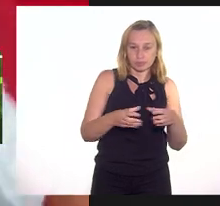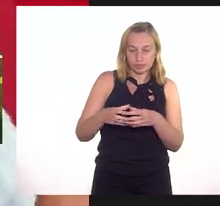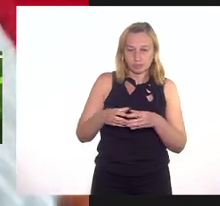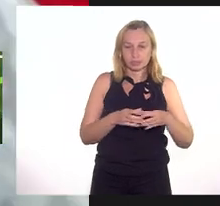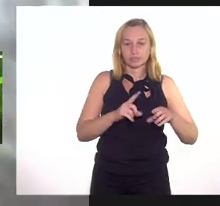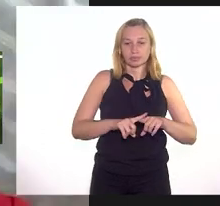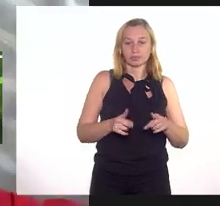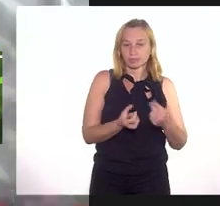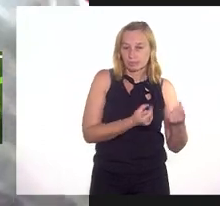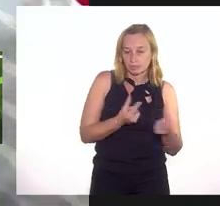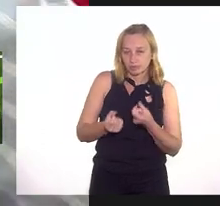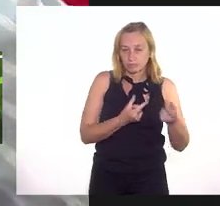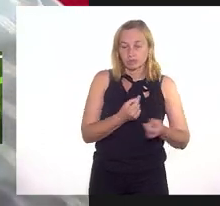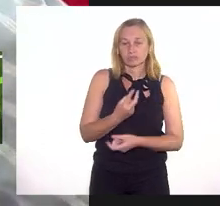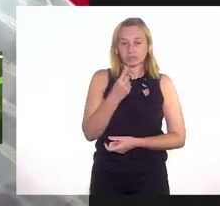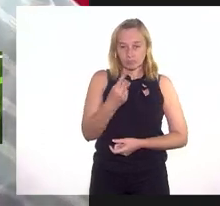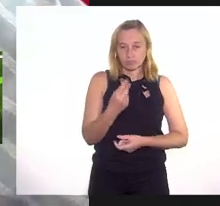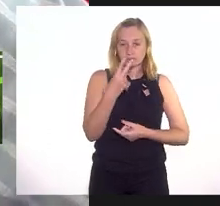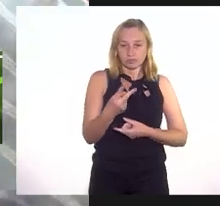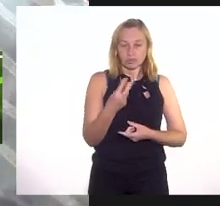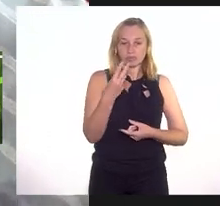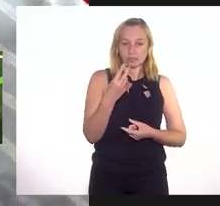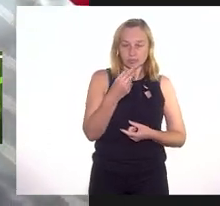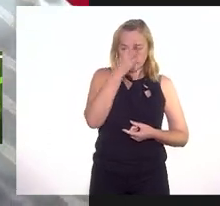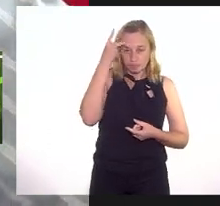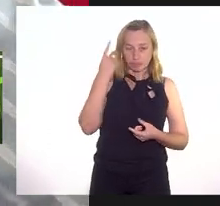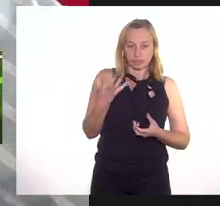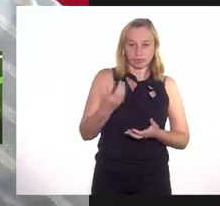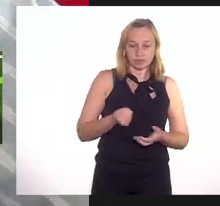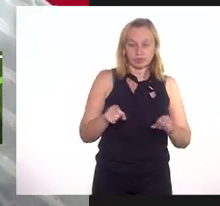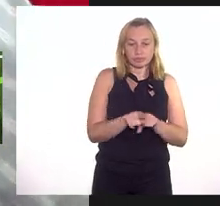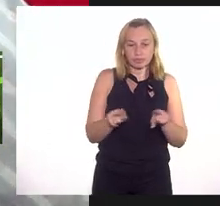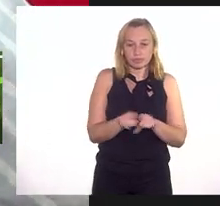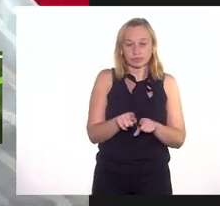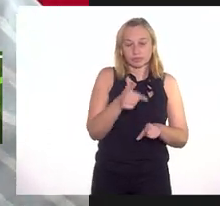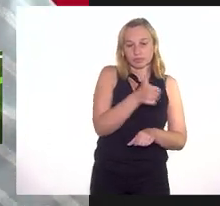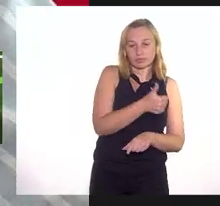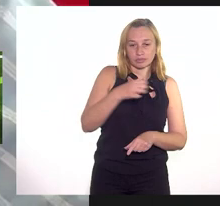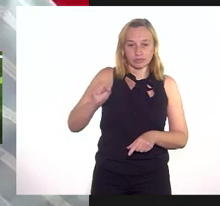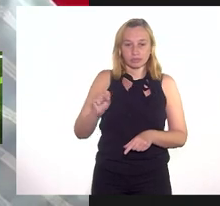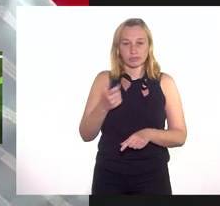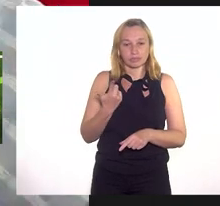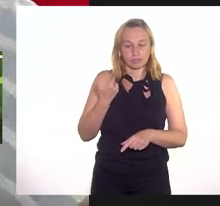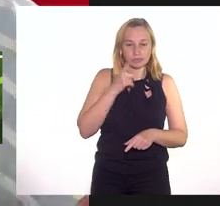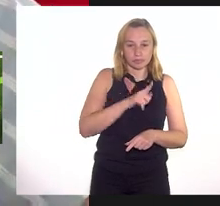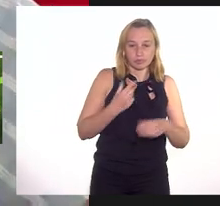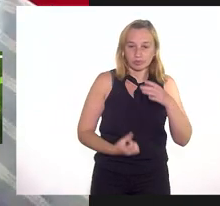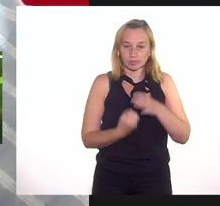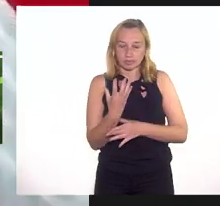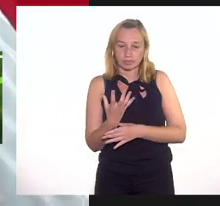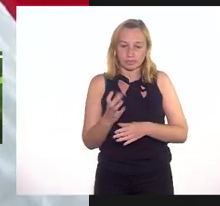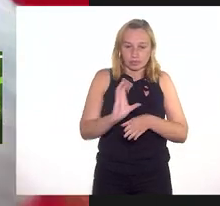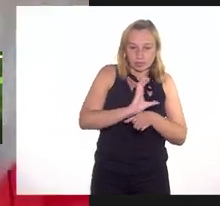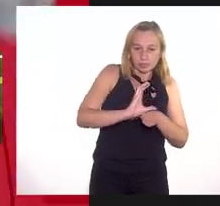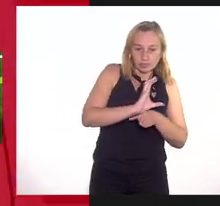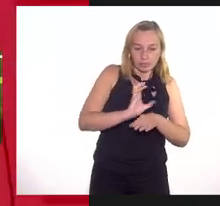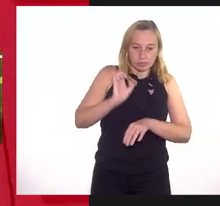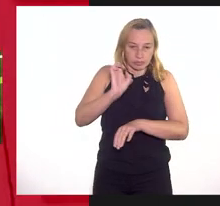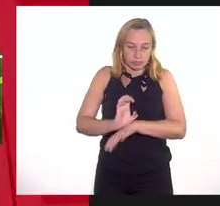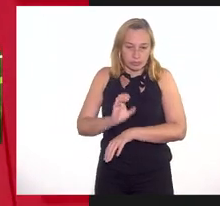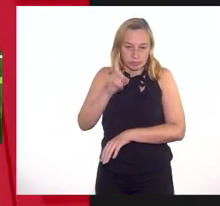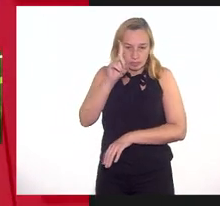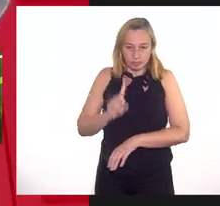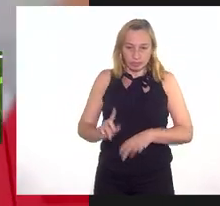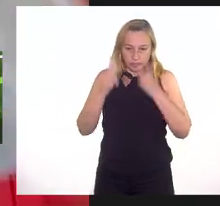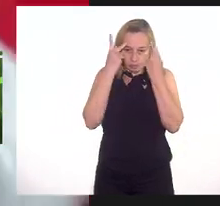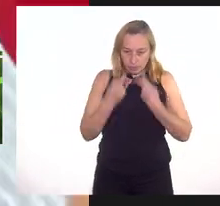então tem uma, duas pessoas aqui, a gente acolhe também. E aí, em 2018, a gente consegue a criação do Conselho Estadual dos Direitos Humanos